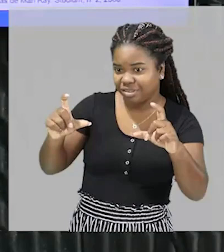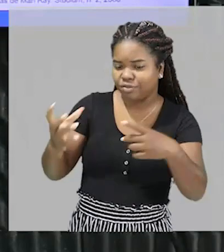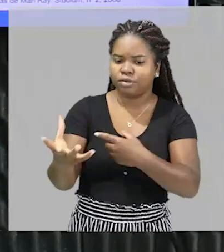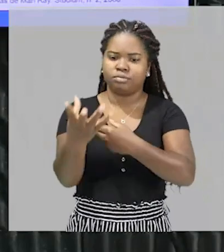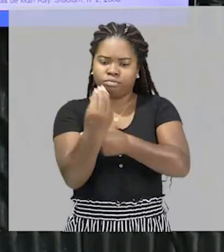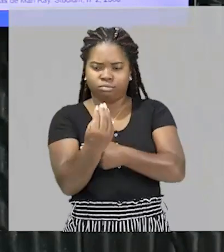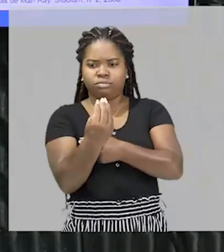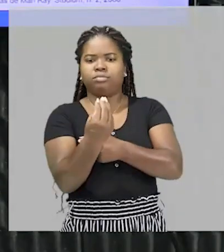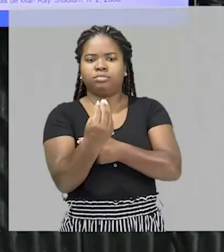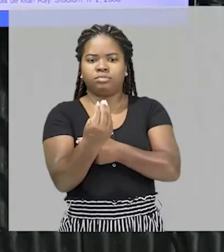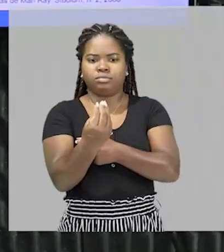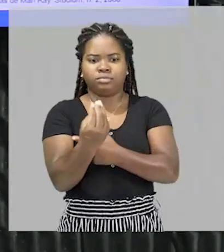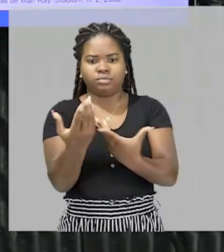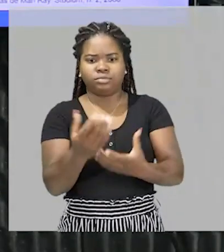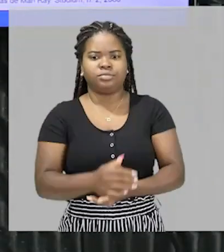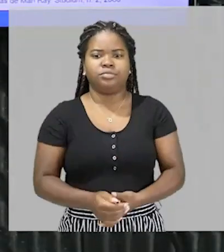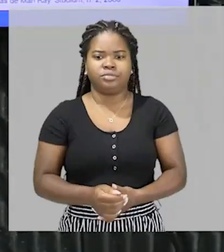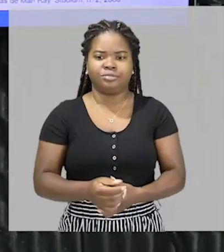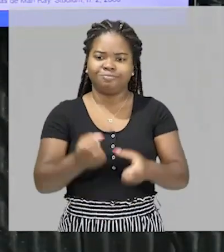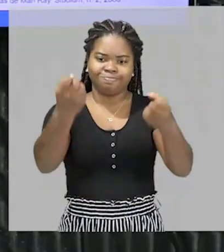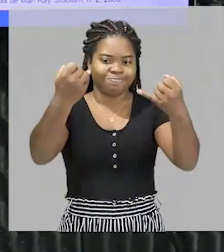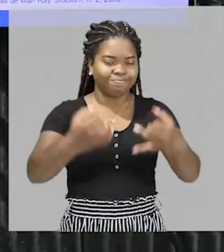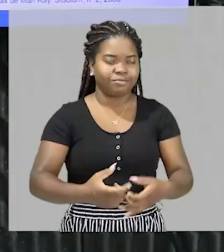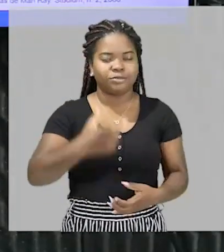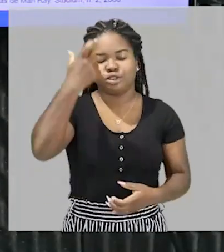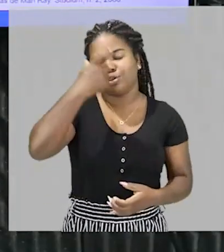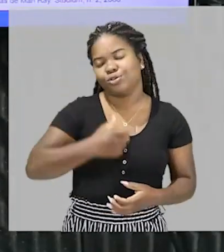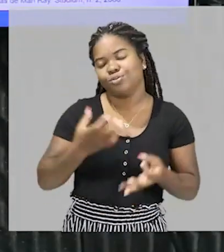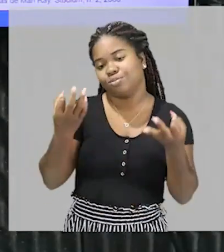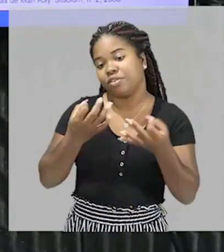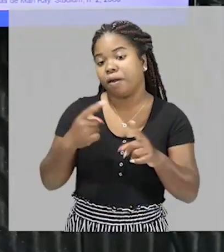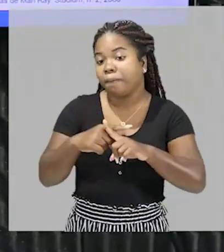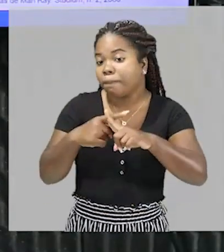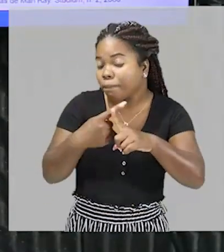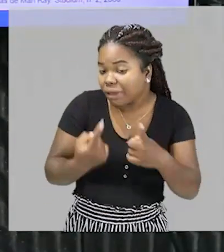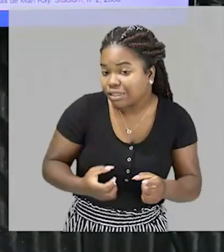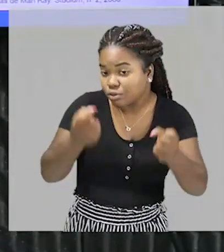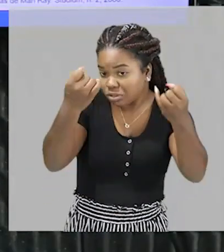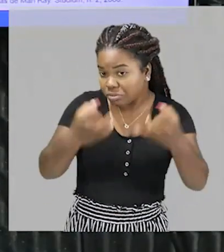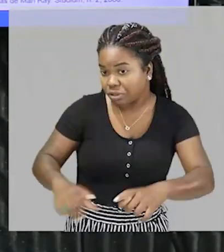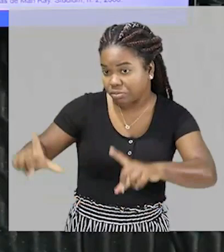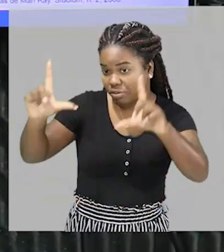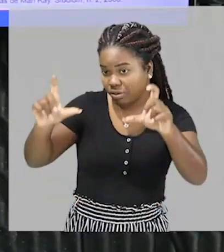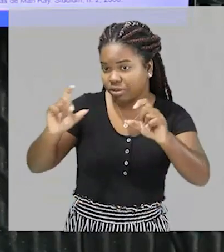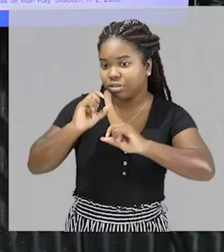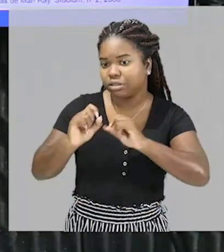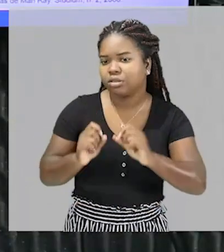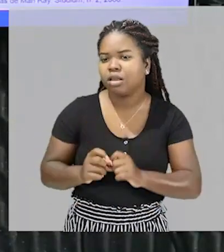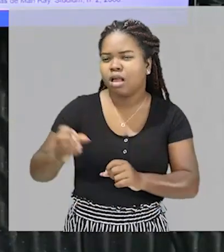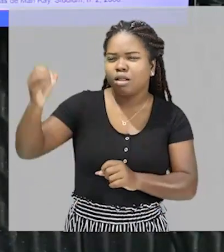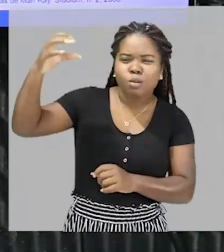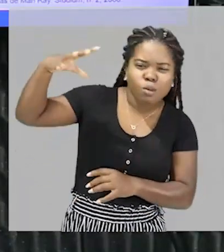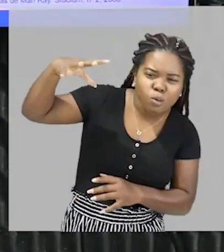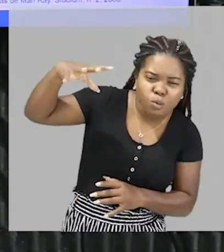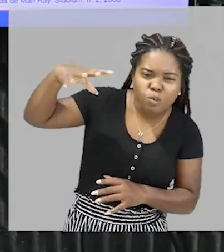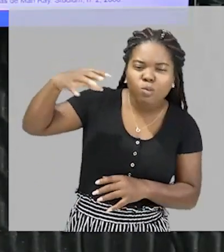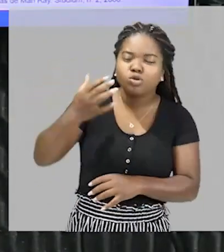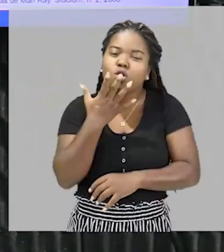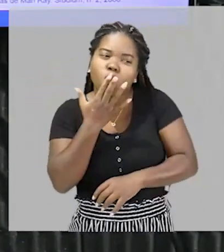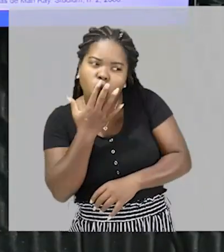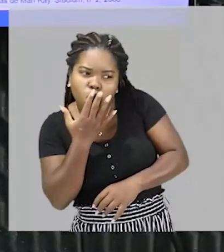nesse caso, quando eu falo de filtro, eu estou falando de iluminação, saturação, dimensionamento da cor,